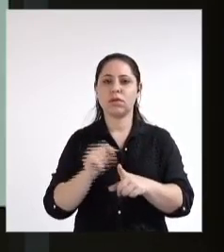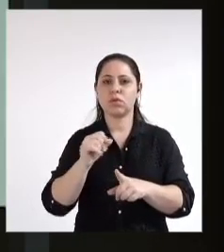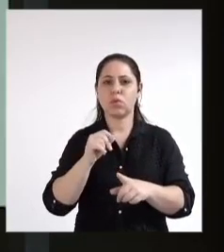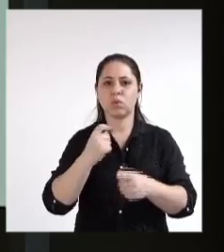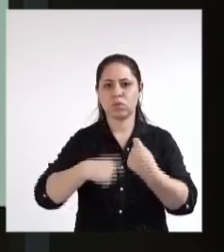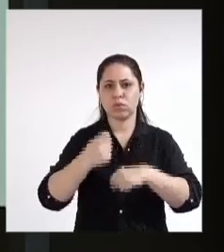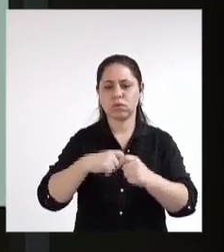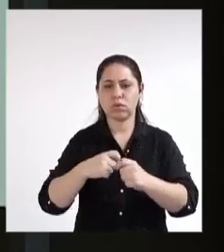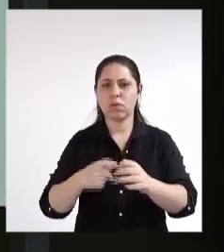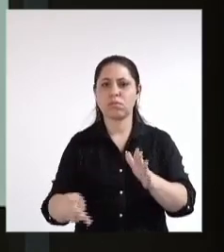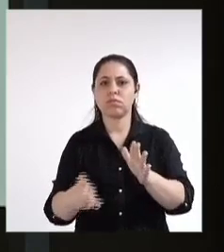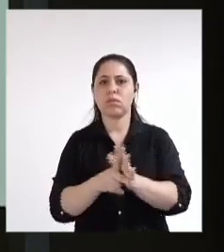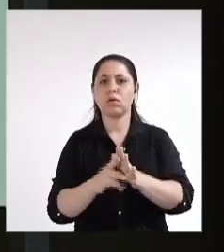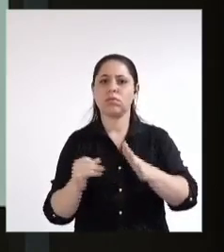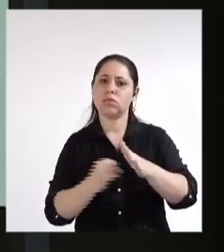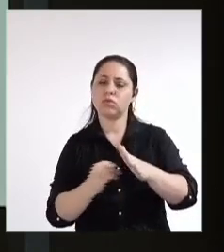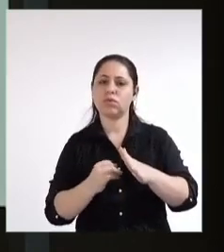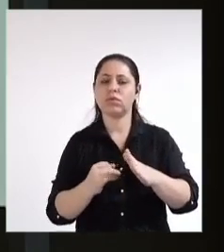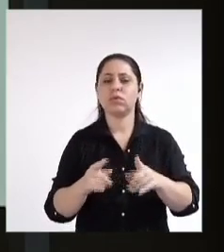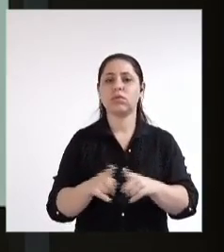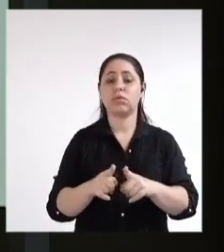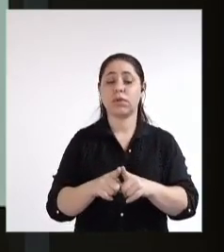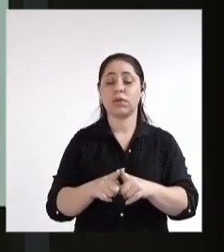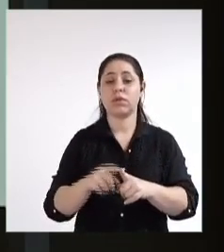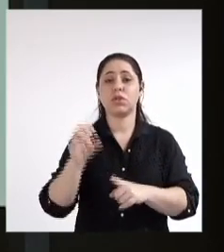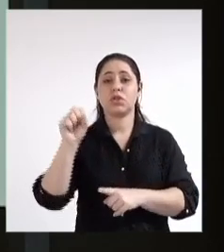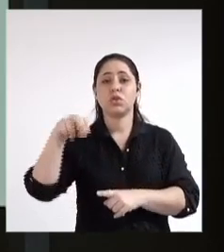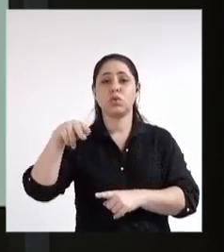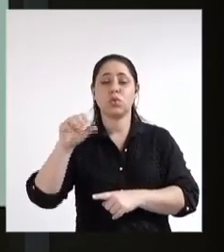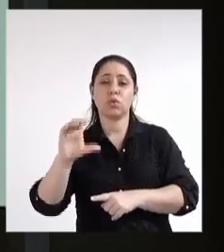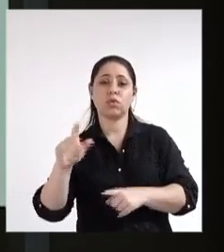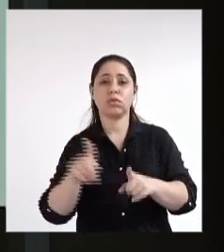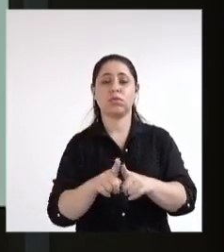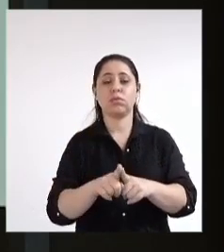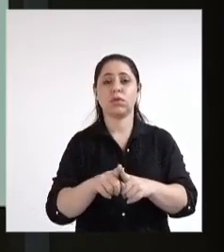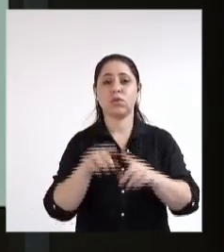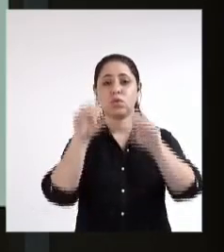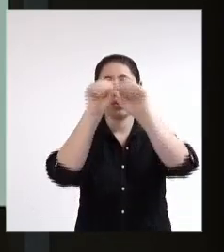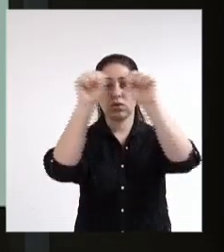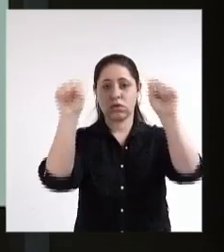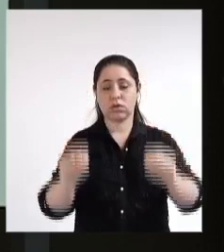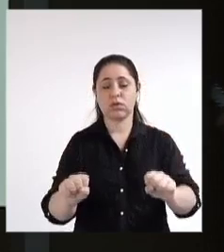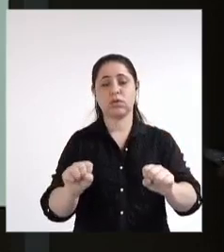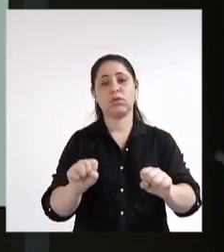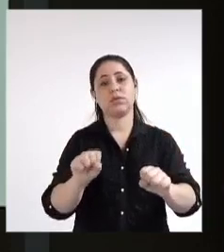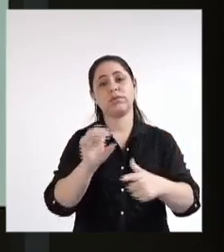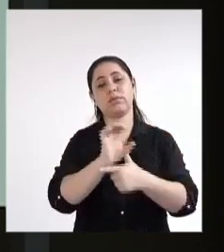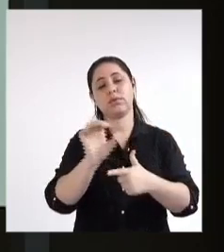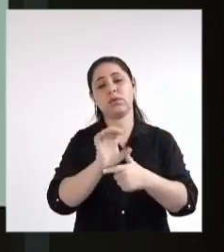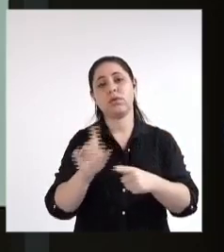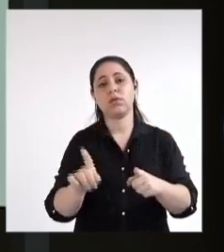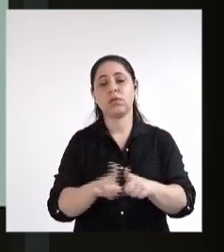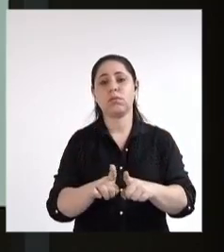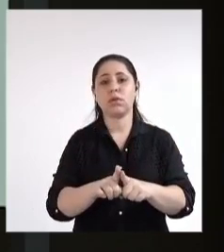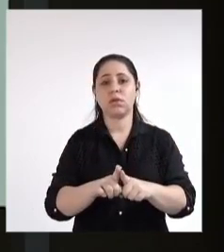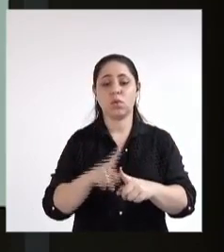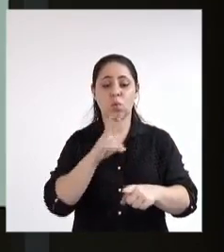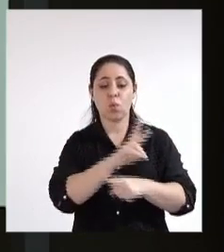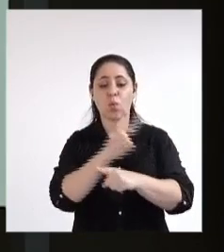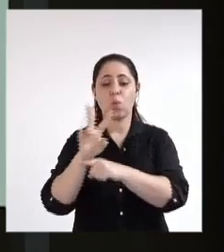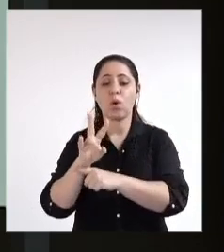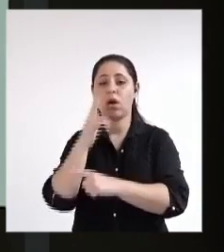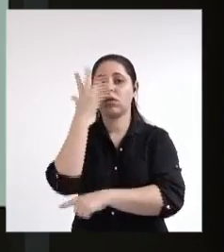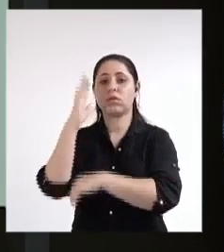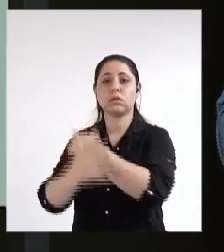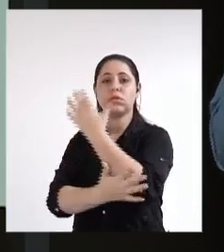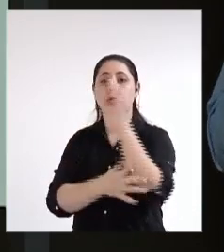de unidades de conservação de taludes nook né o sistema estadual e demais áreas protegidas de modo a assegurar a sustentabilidade da natureza